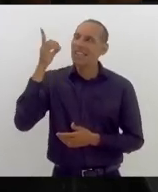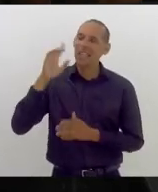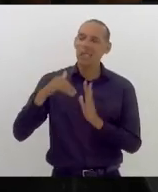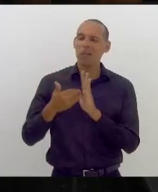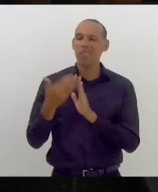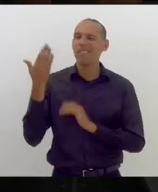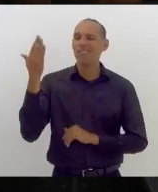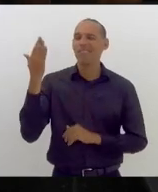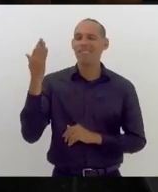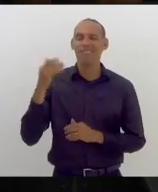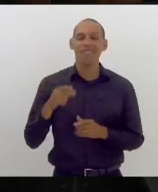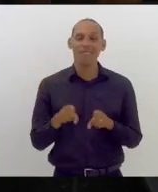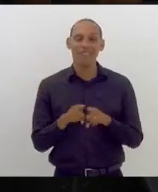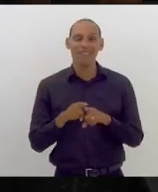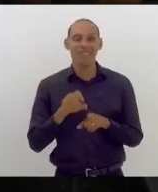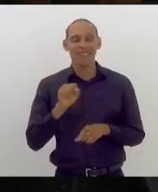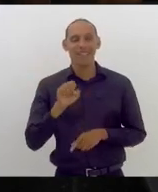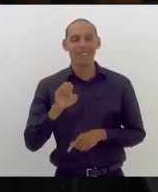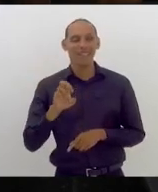e Sérgio Novo.